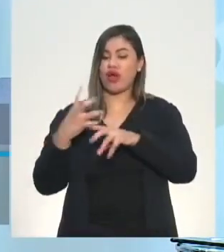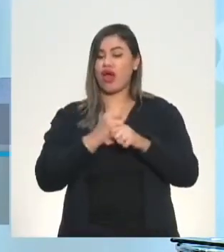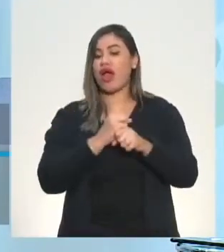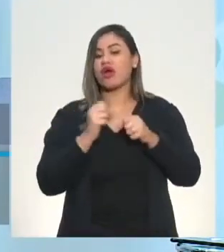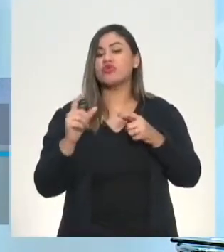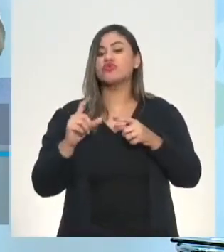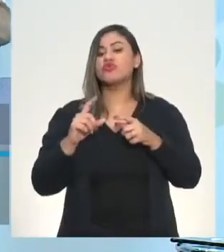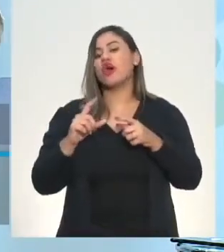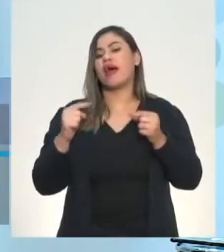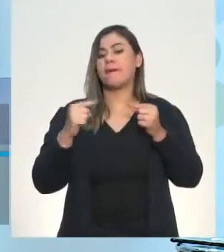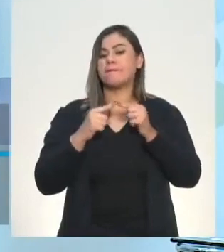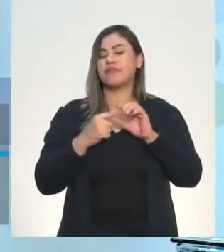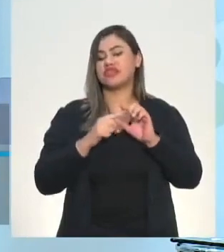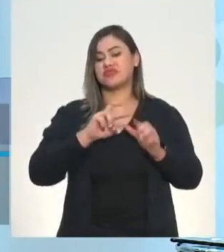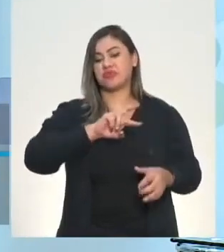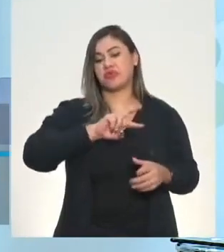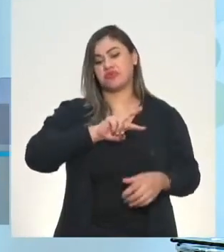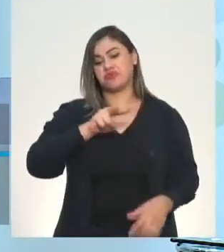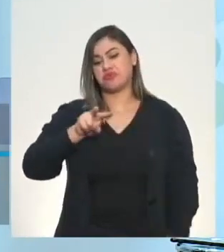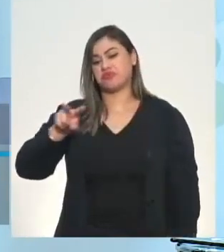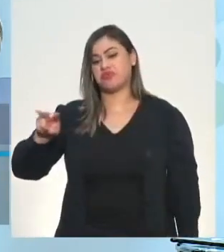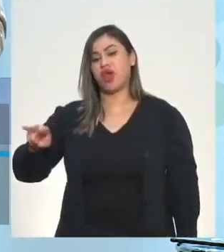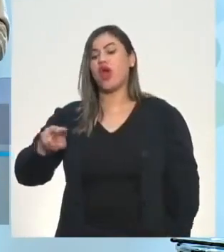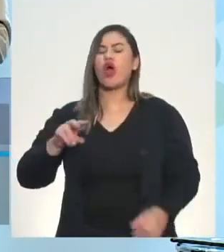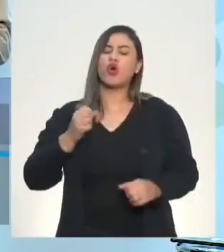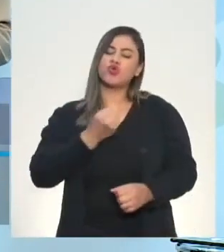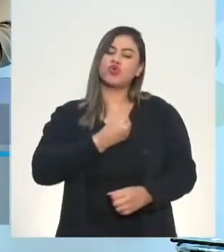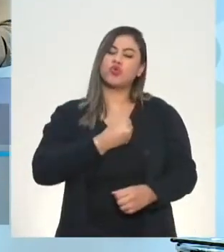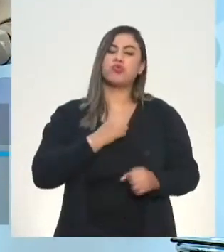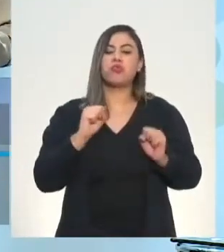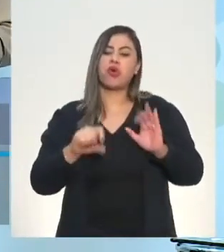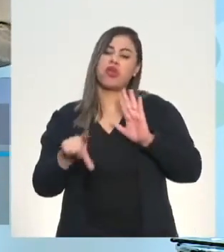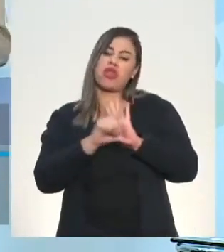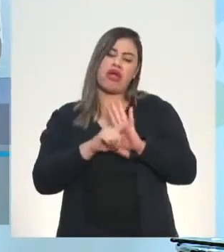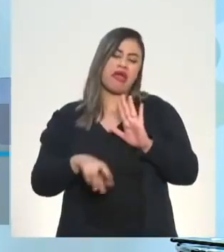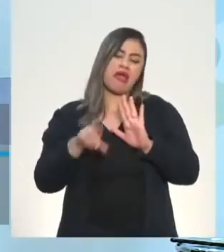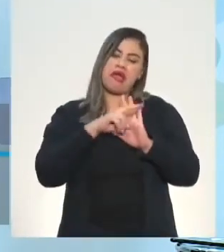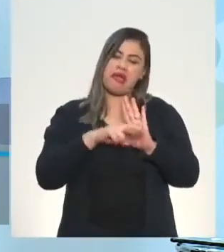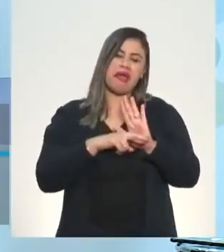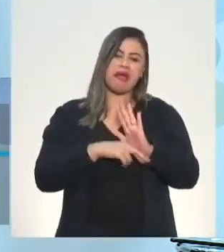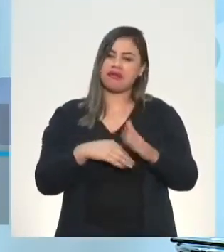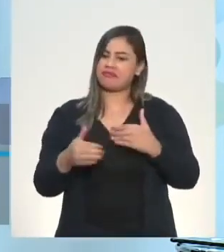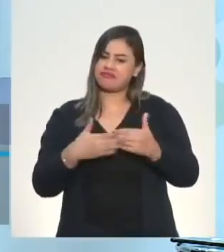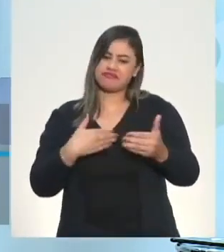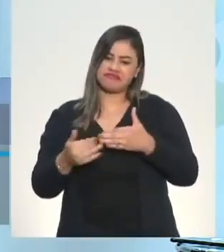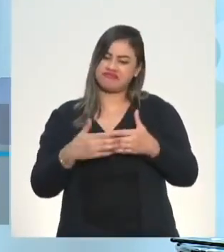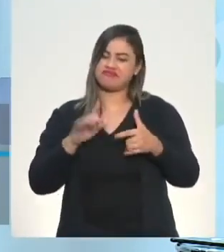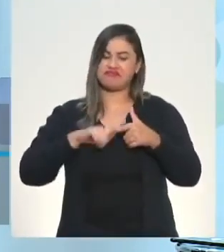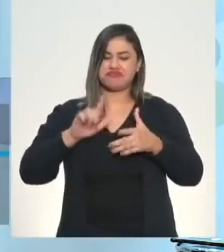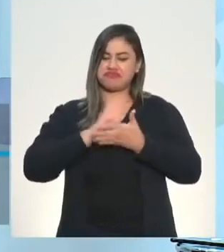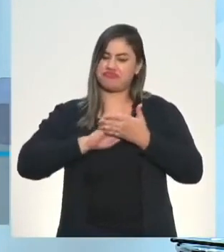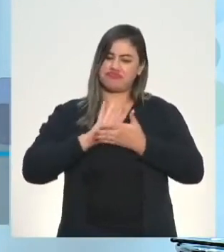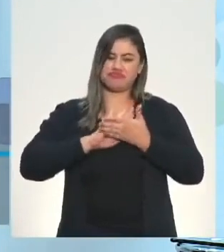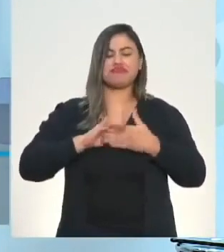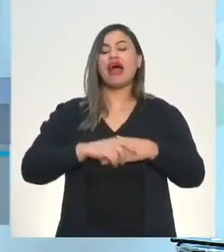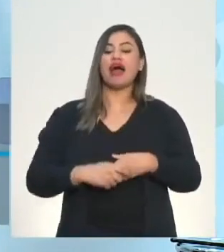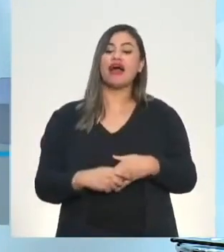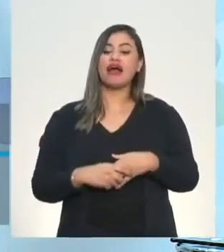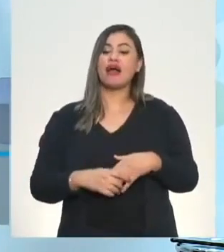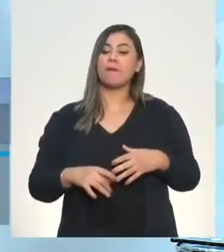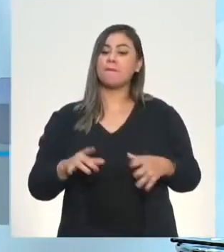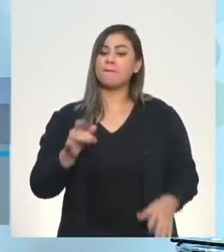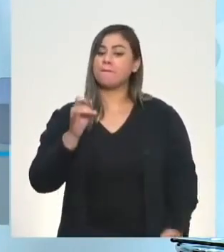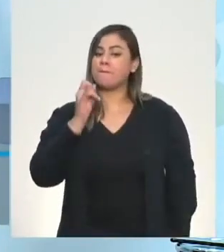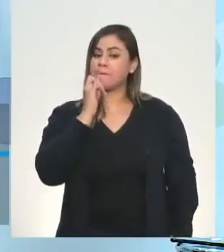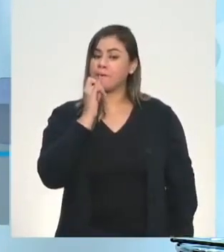uma sequência numérica. Mas você pode usar lei de formação, regra de formação, enfim, tá? Sem muitos problemas. E aí o que acontece? Como que a gente